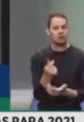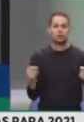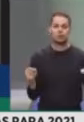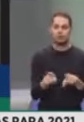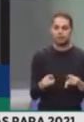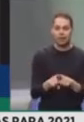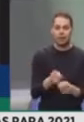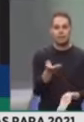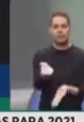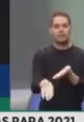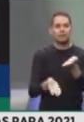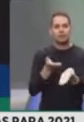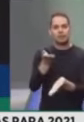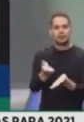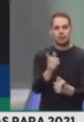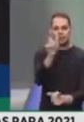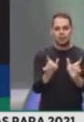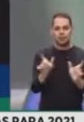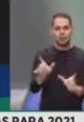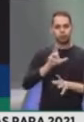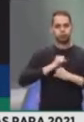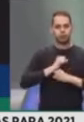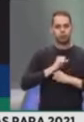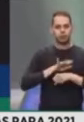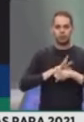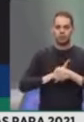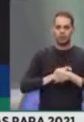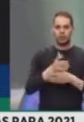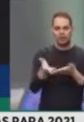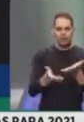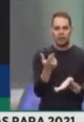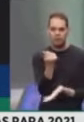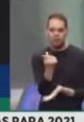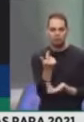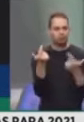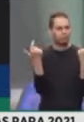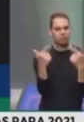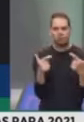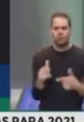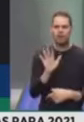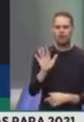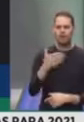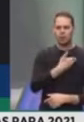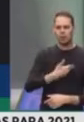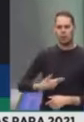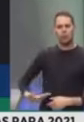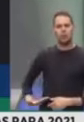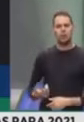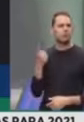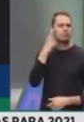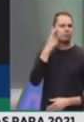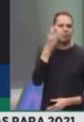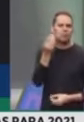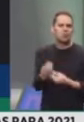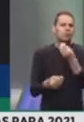o tratamento dos infectados e doentes. E o governo trata isso